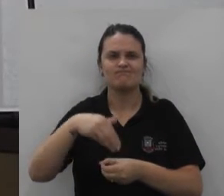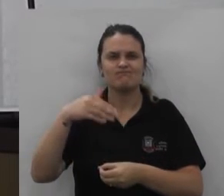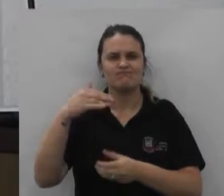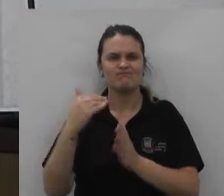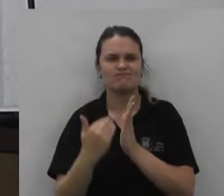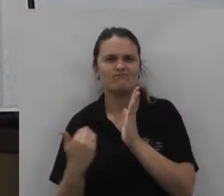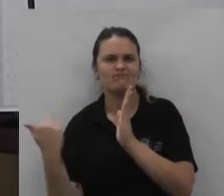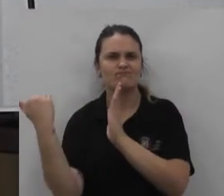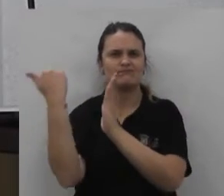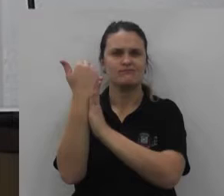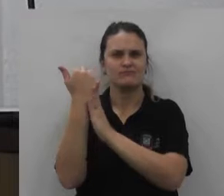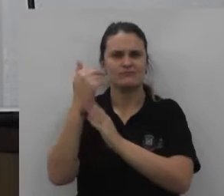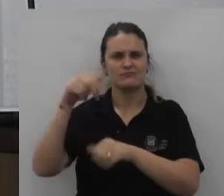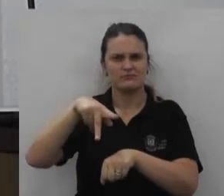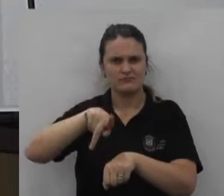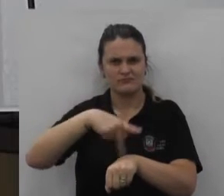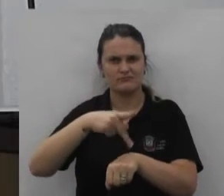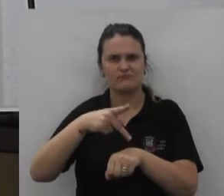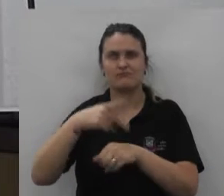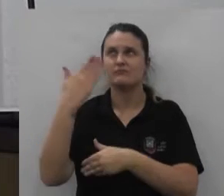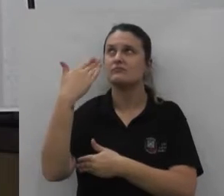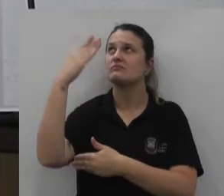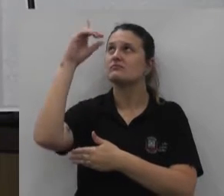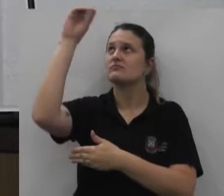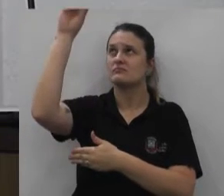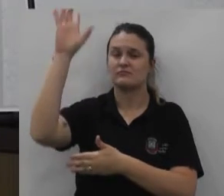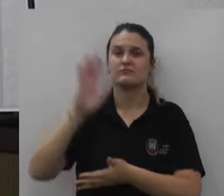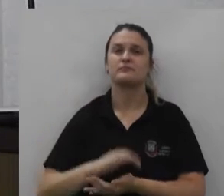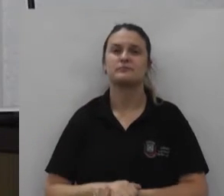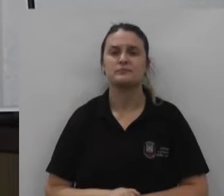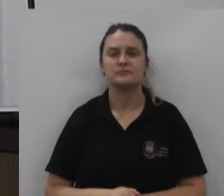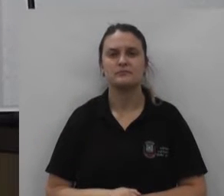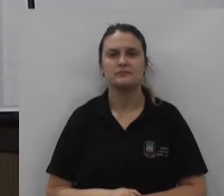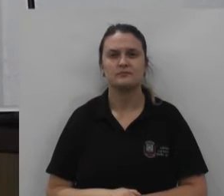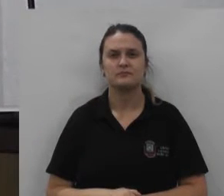prevaleceu neste país, graças a Deus.